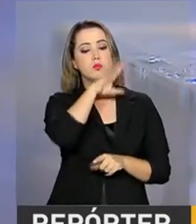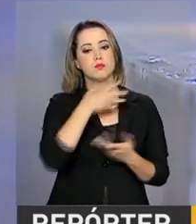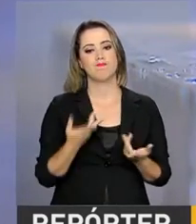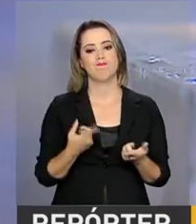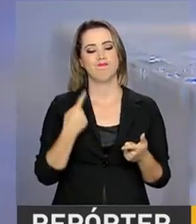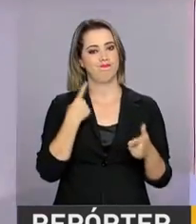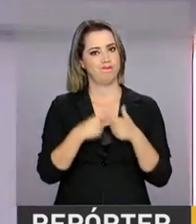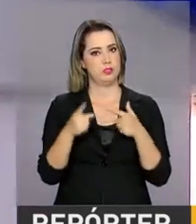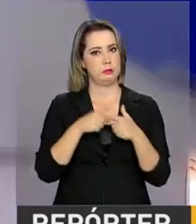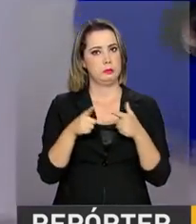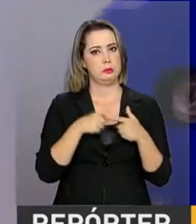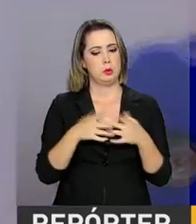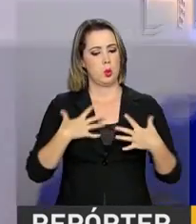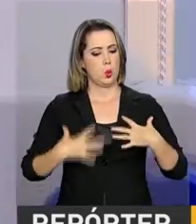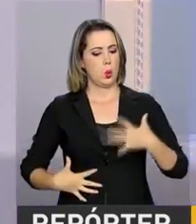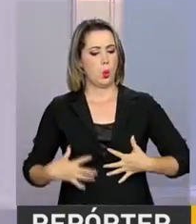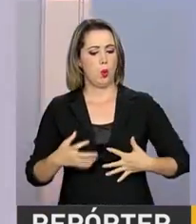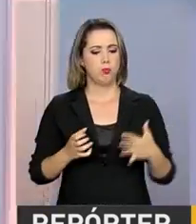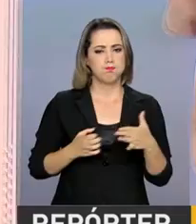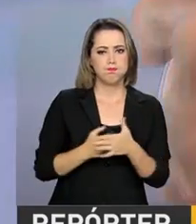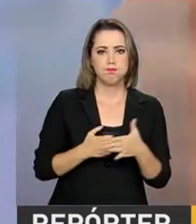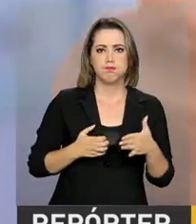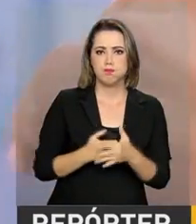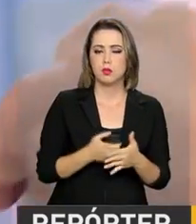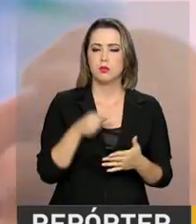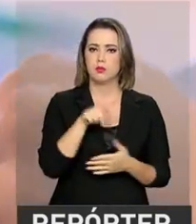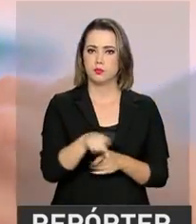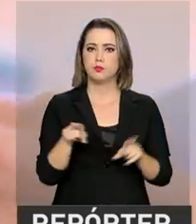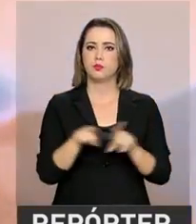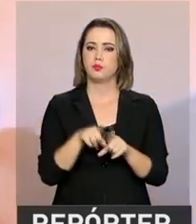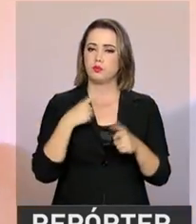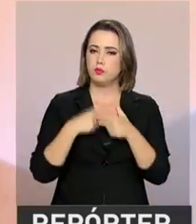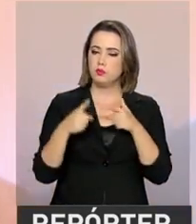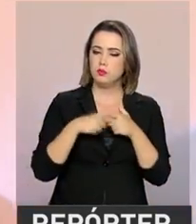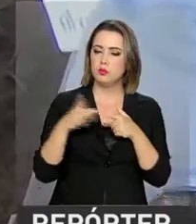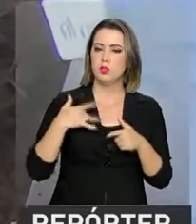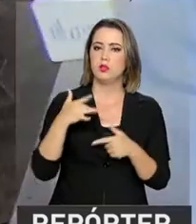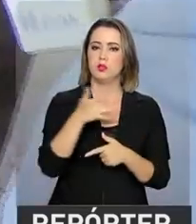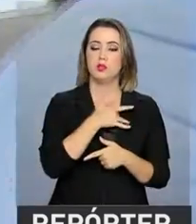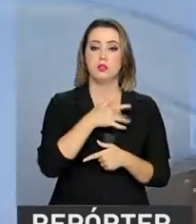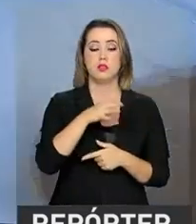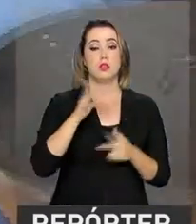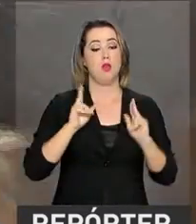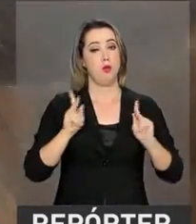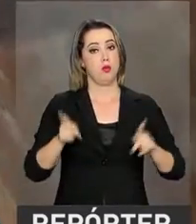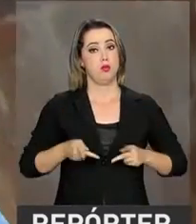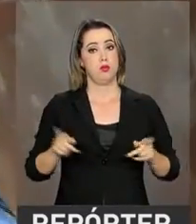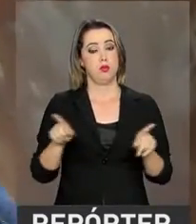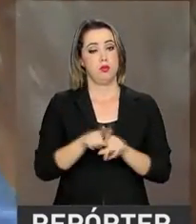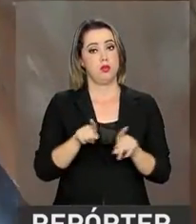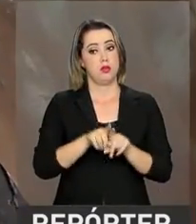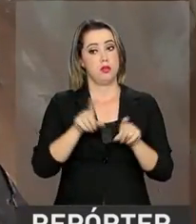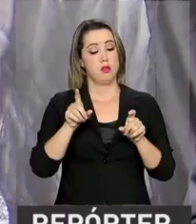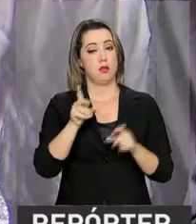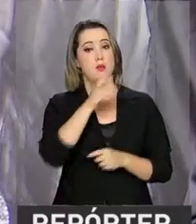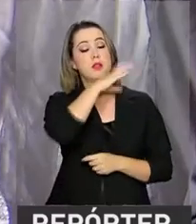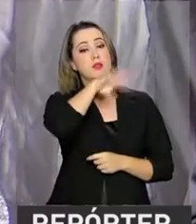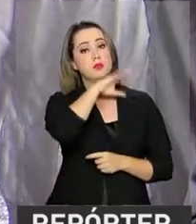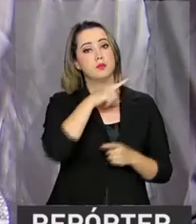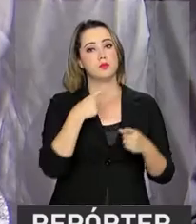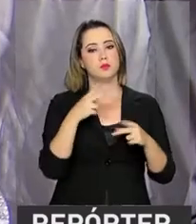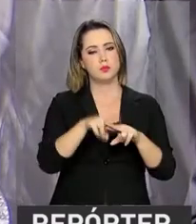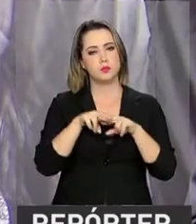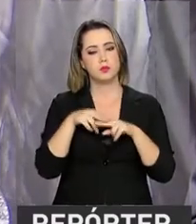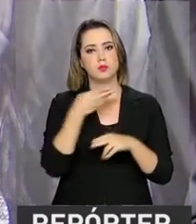aos antibióticos é um problema mundial que essa para tanto a saúde humana quanto à produção agropecuária por